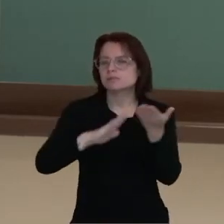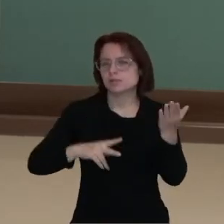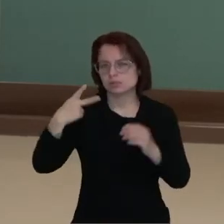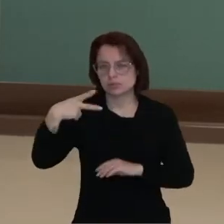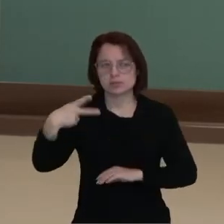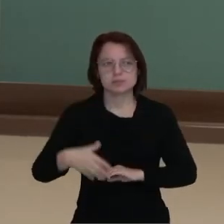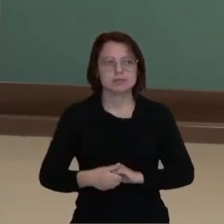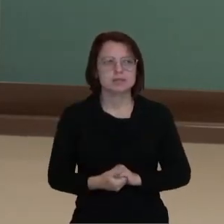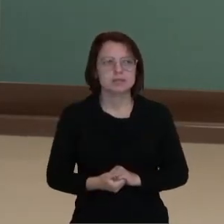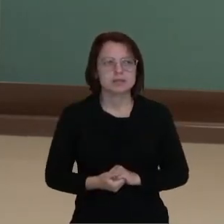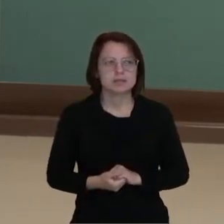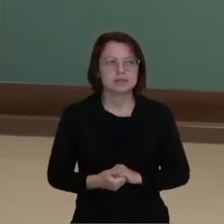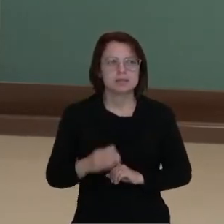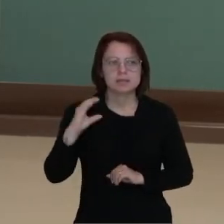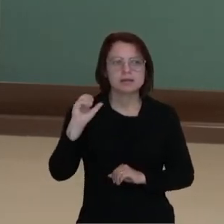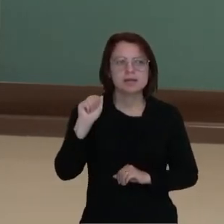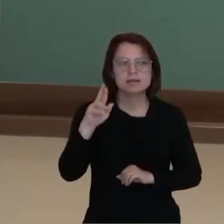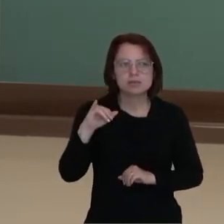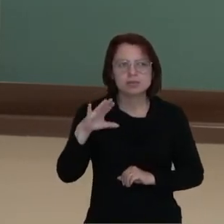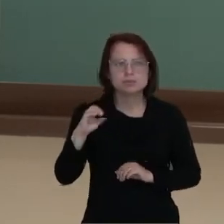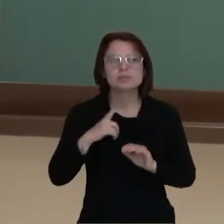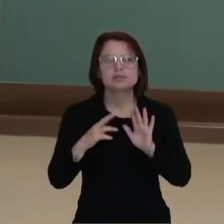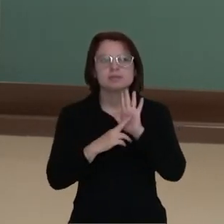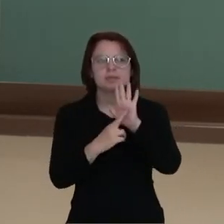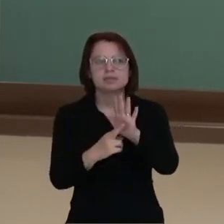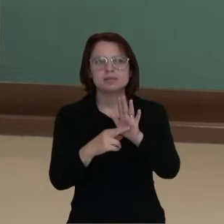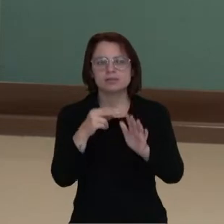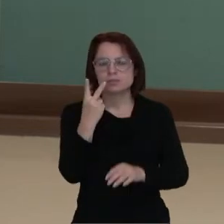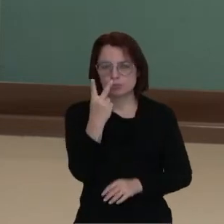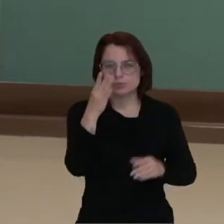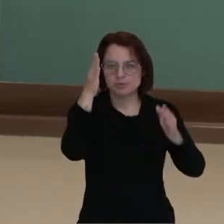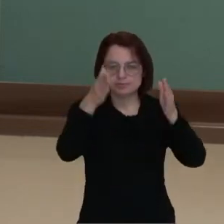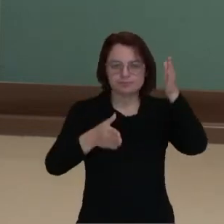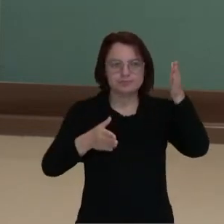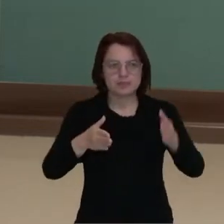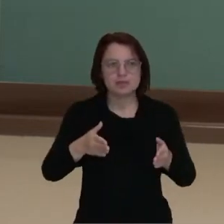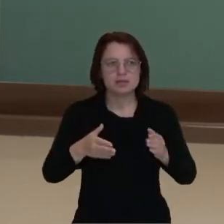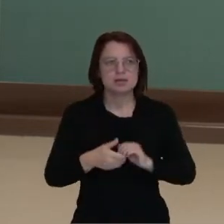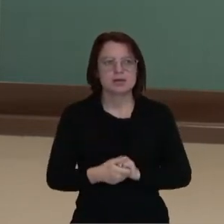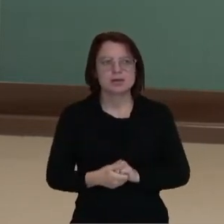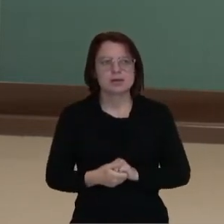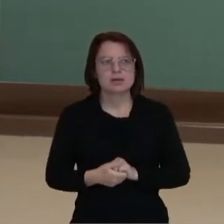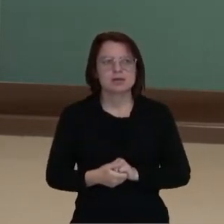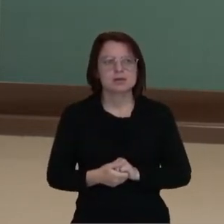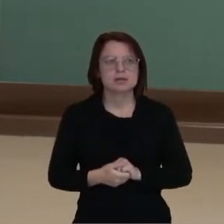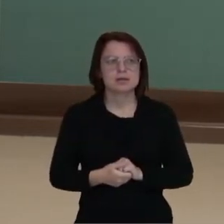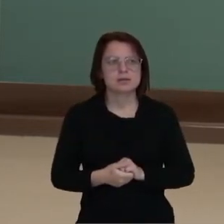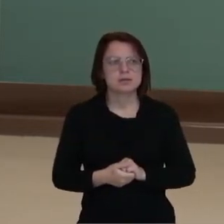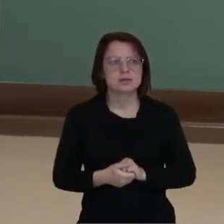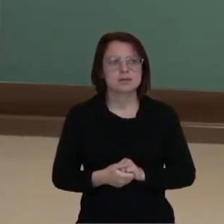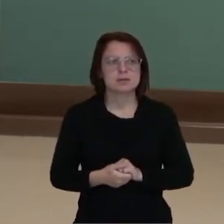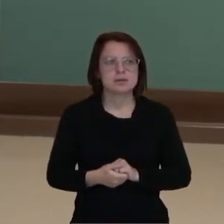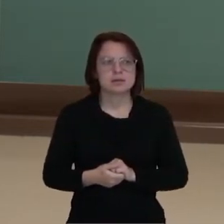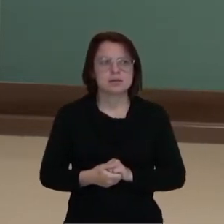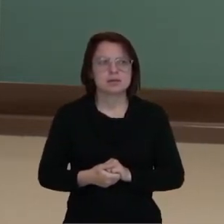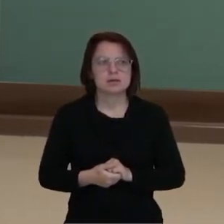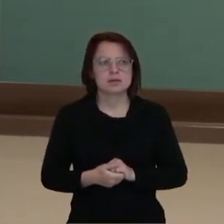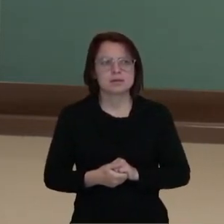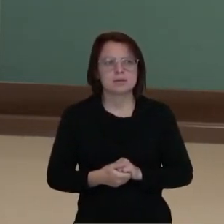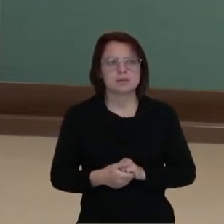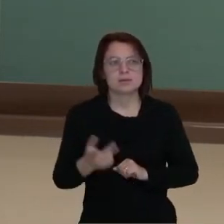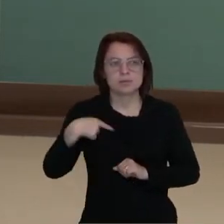Vamos lá para a atividade. Cariótipo representa o conjunto diploide dos cromossomos das células somáticas.